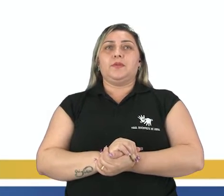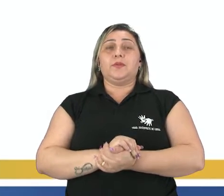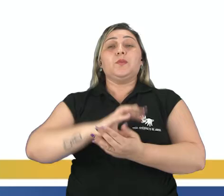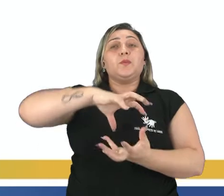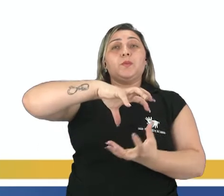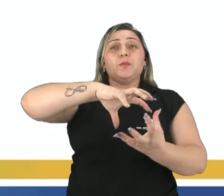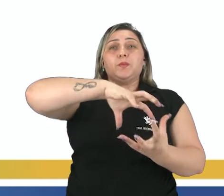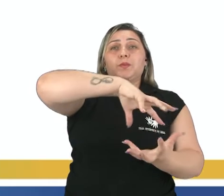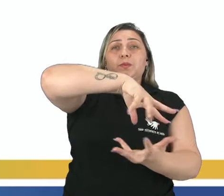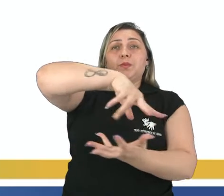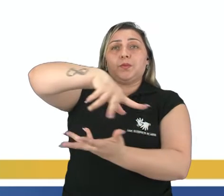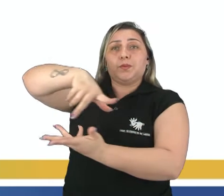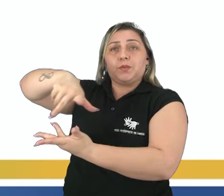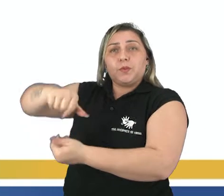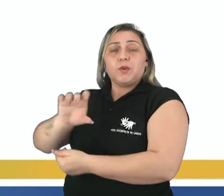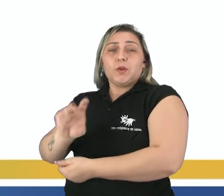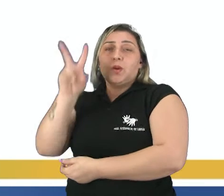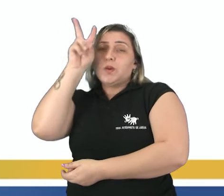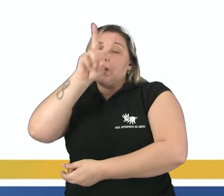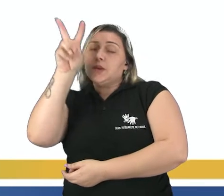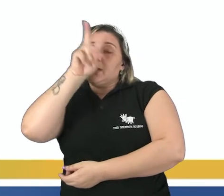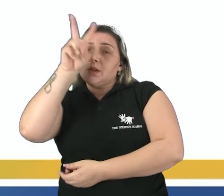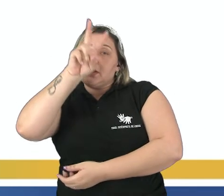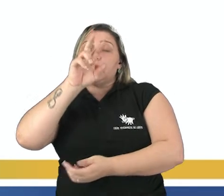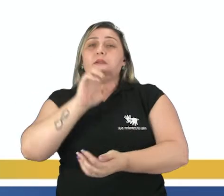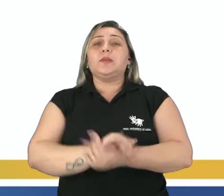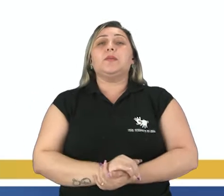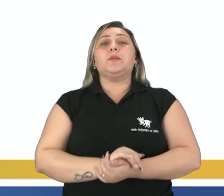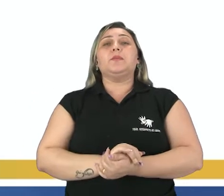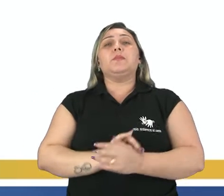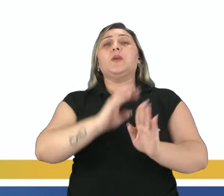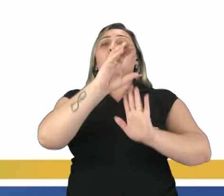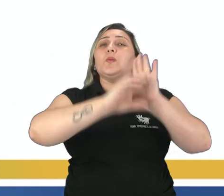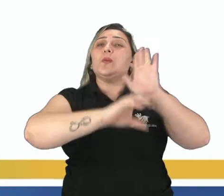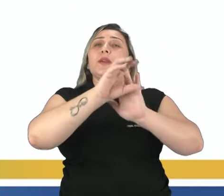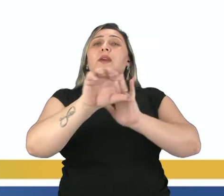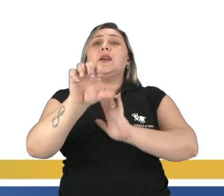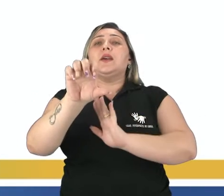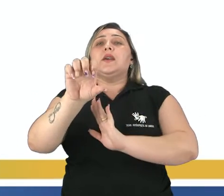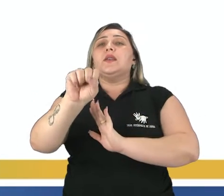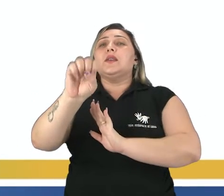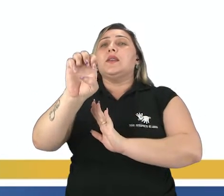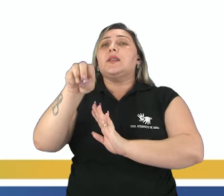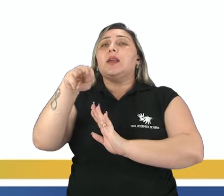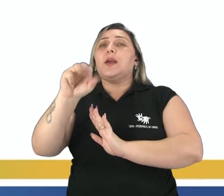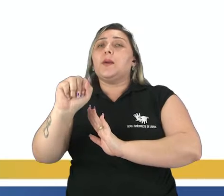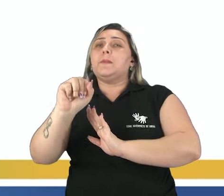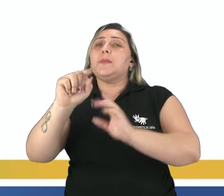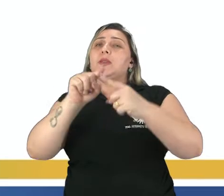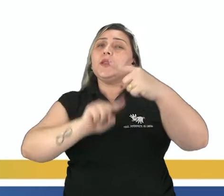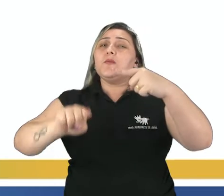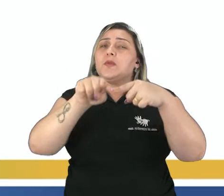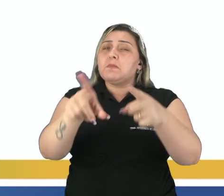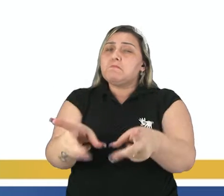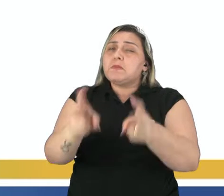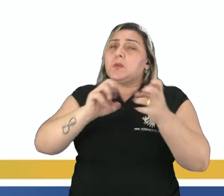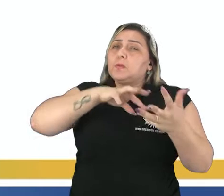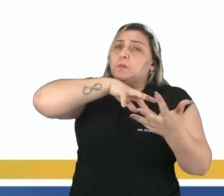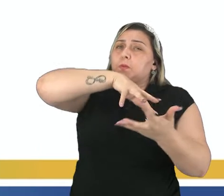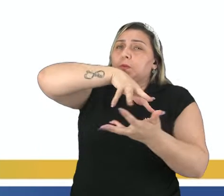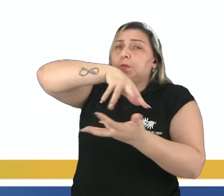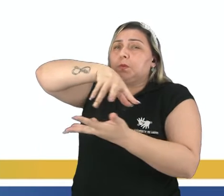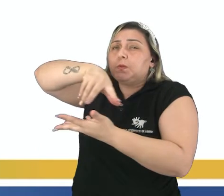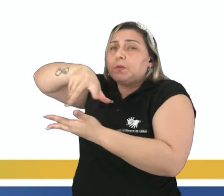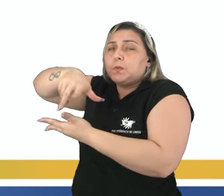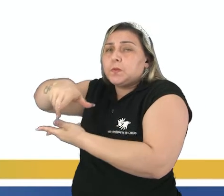E aí vale só lembrar aqui o conceito de semicírculo e vocês perceberem quando girar isso